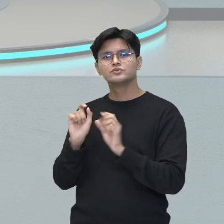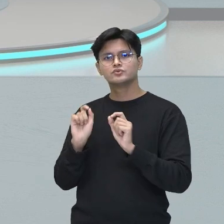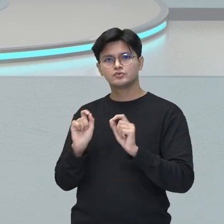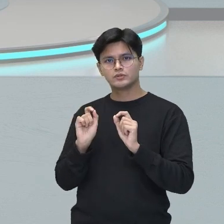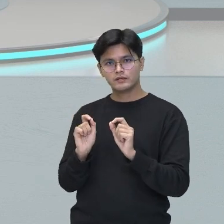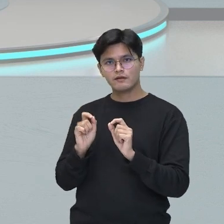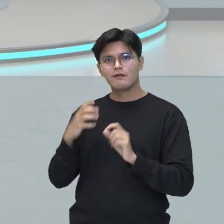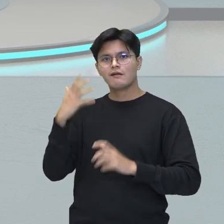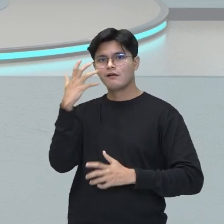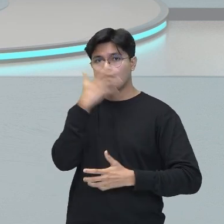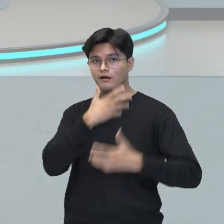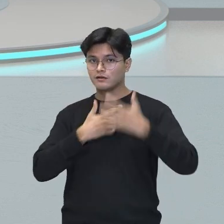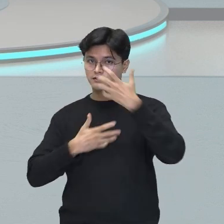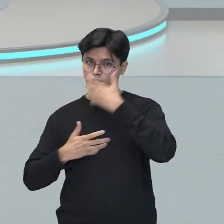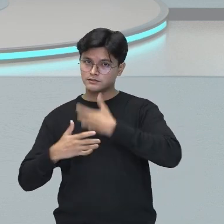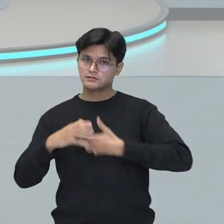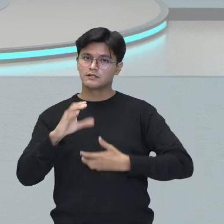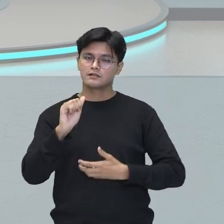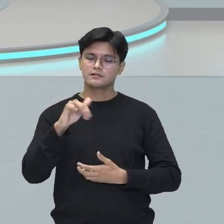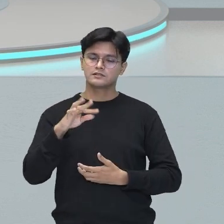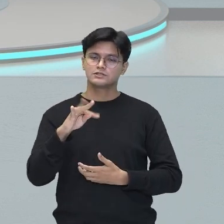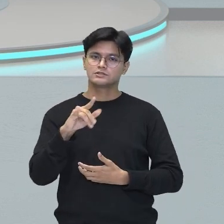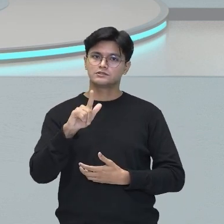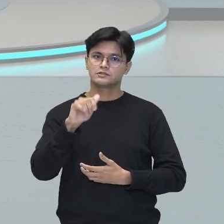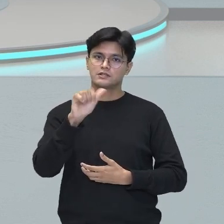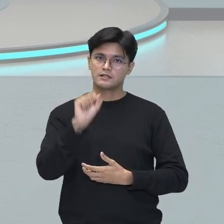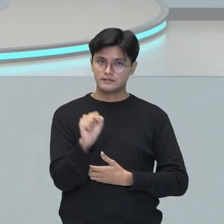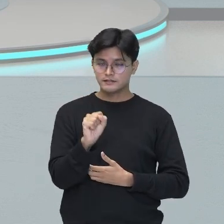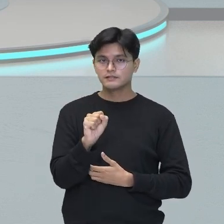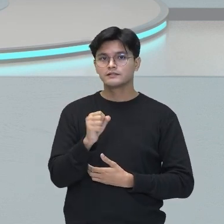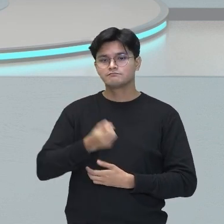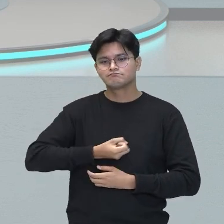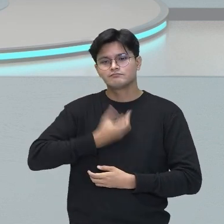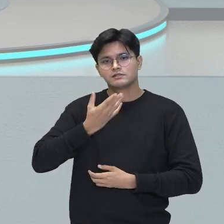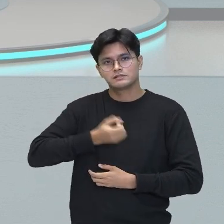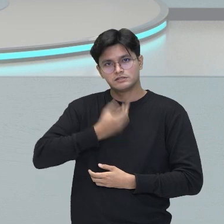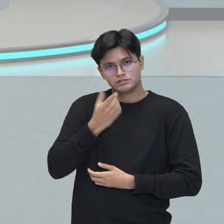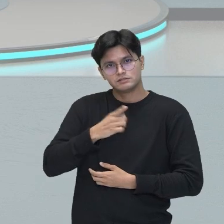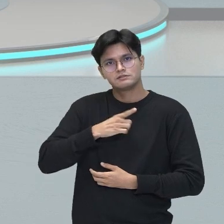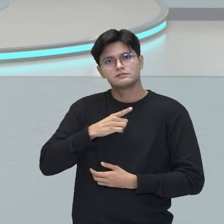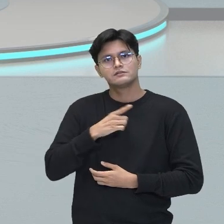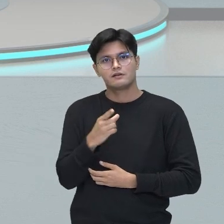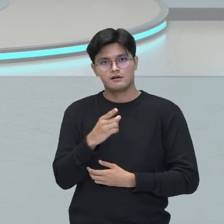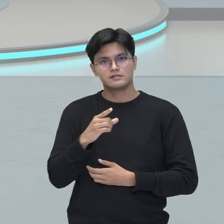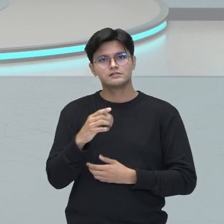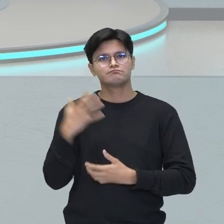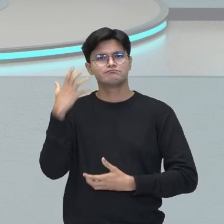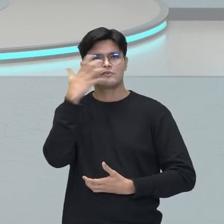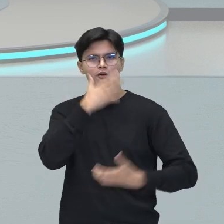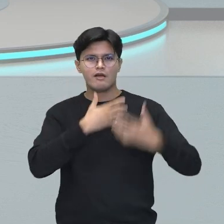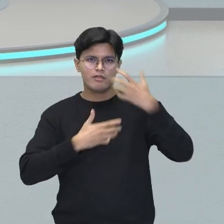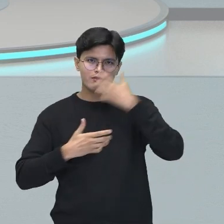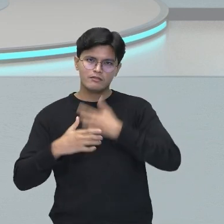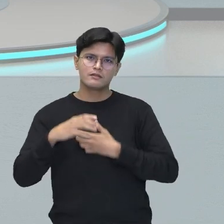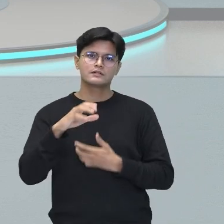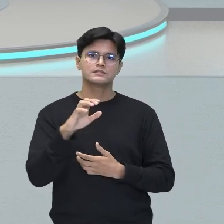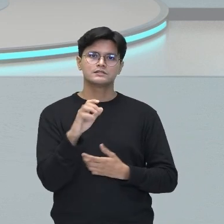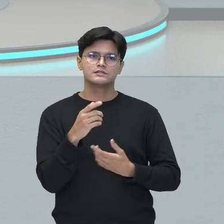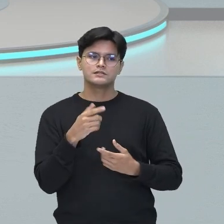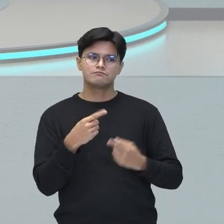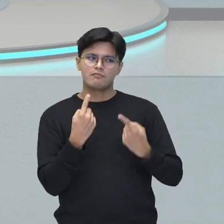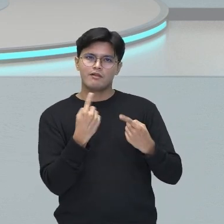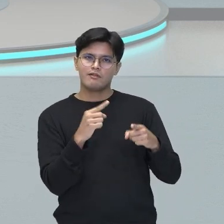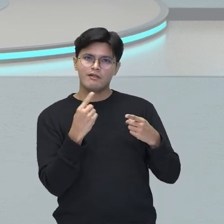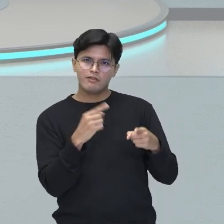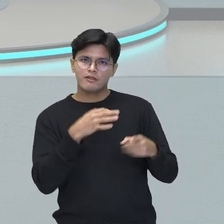cantigas vocês lembram no trovadorismo né As cantigas de escarnio né de maldizer que era através desses